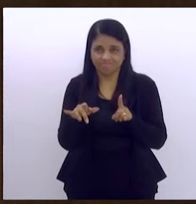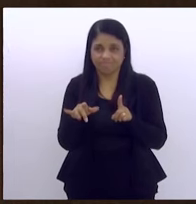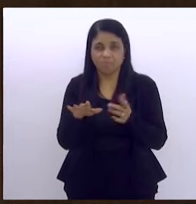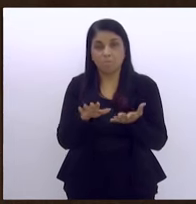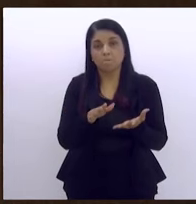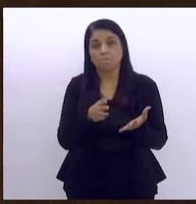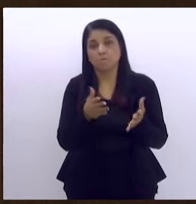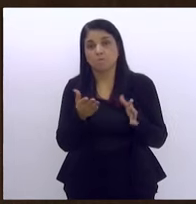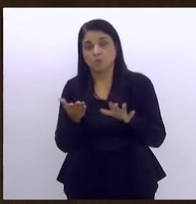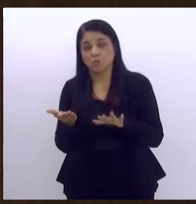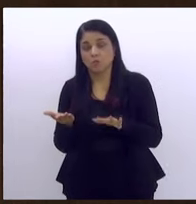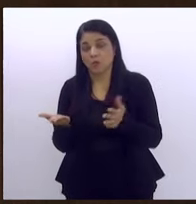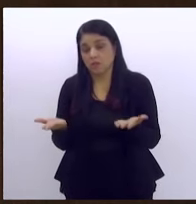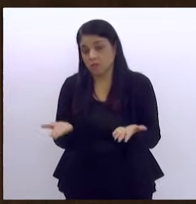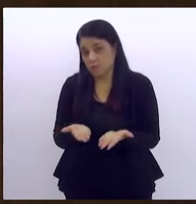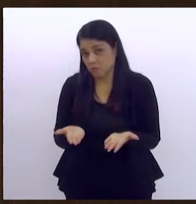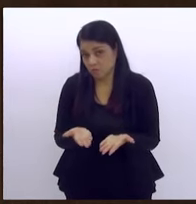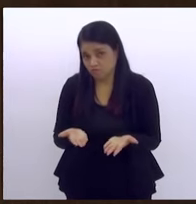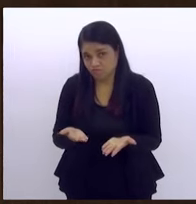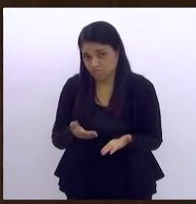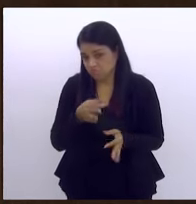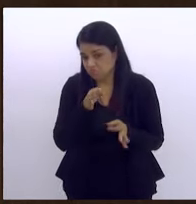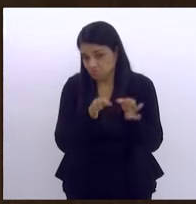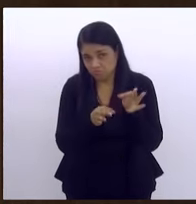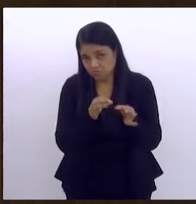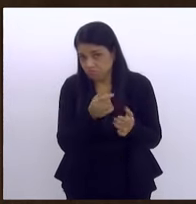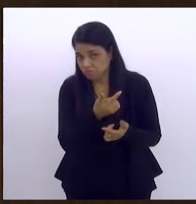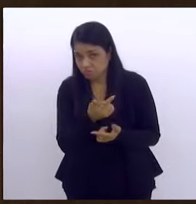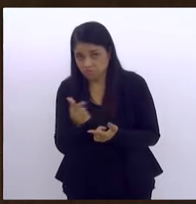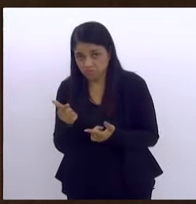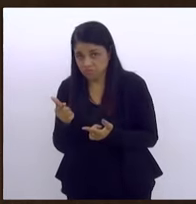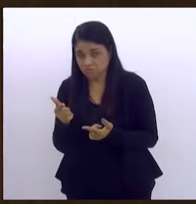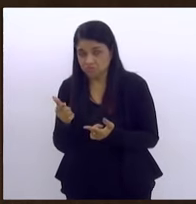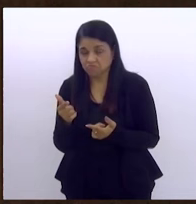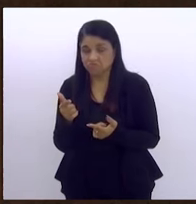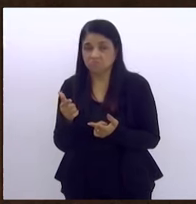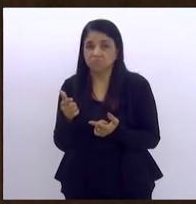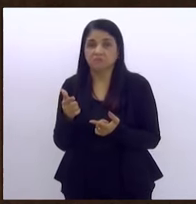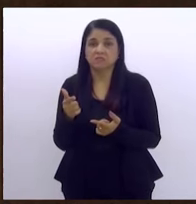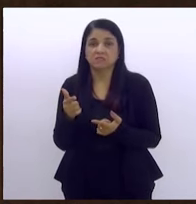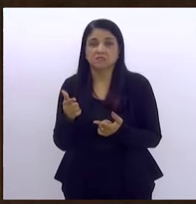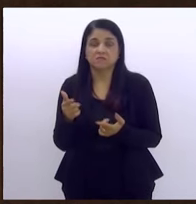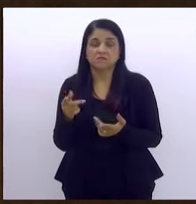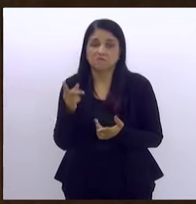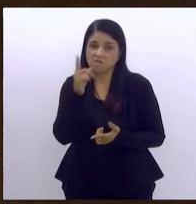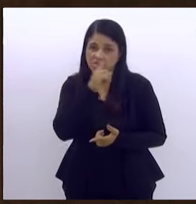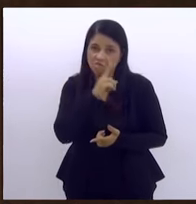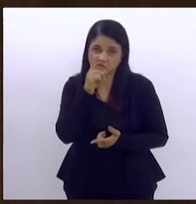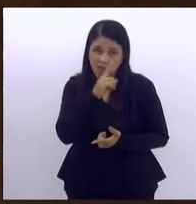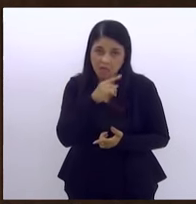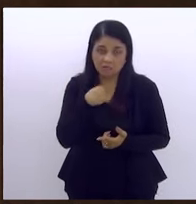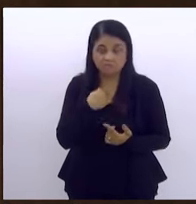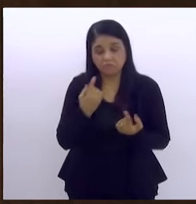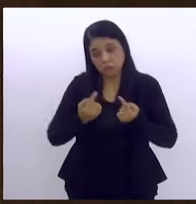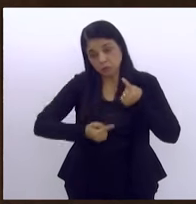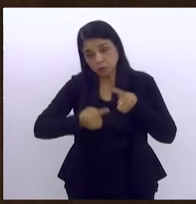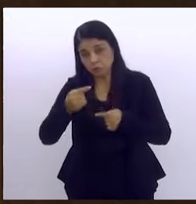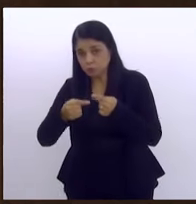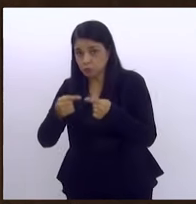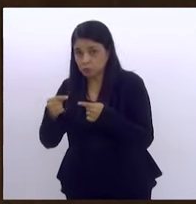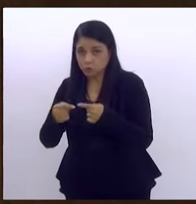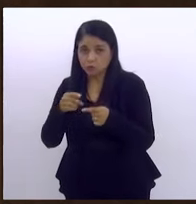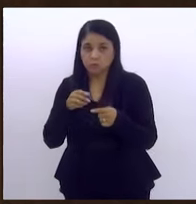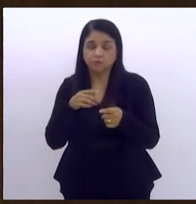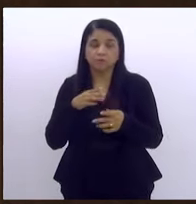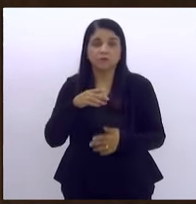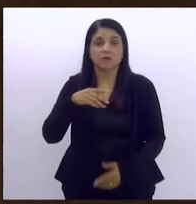Até hoje não houve julgamento, se houve arbitrariedade, isso se discute por parte